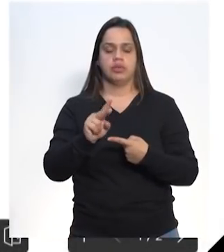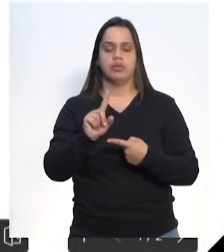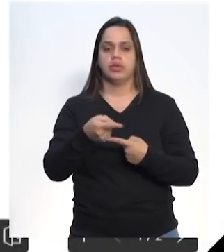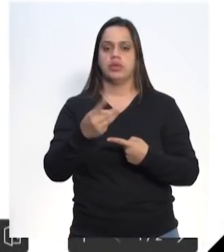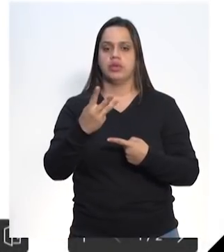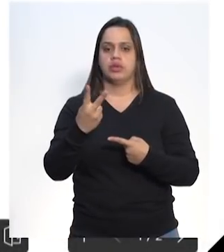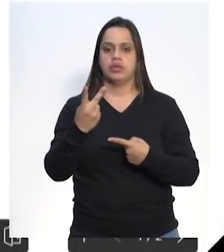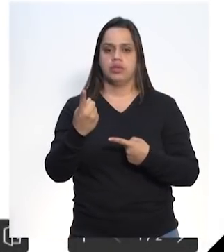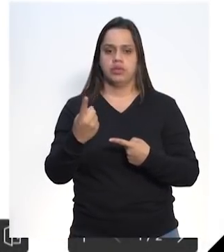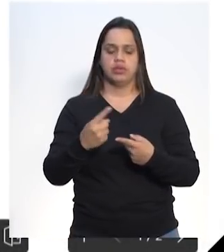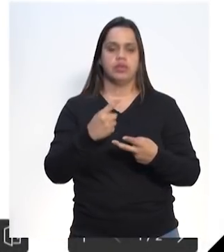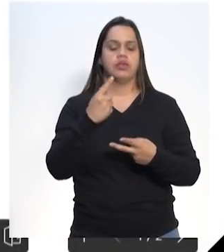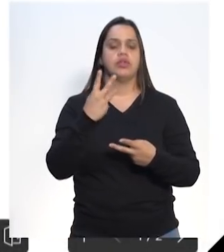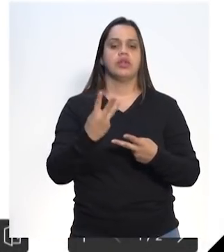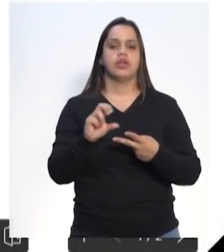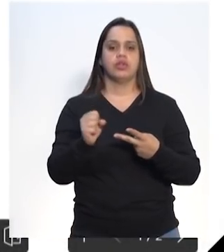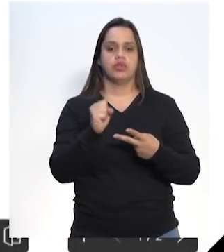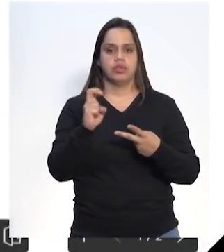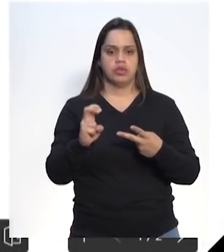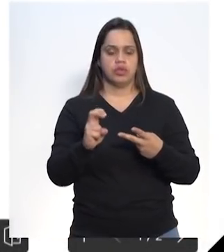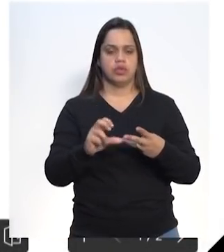25.321, 385,